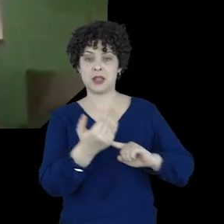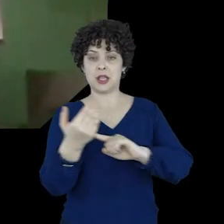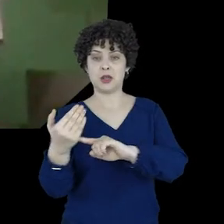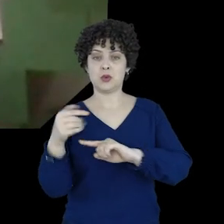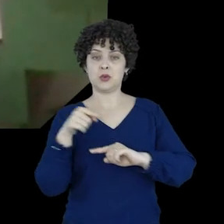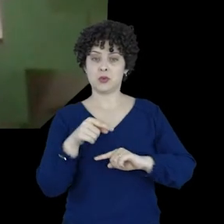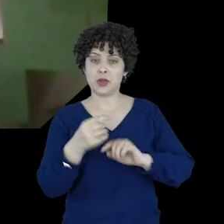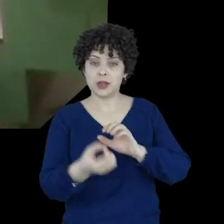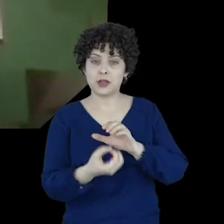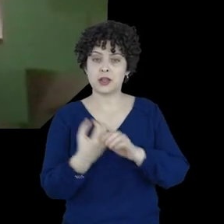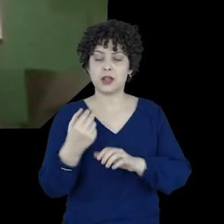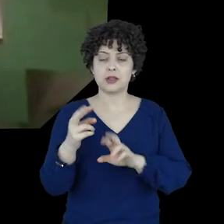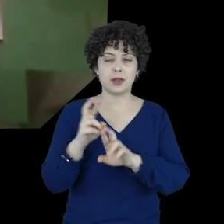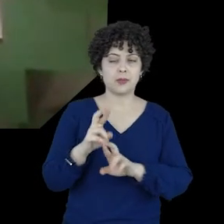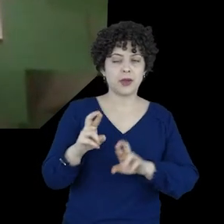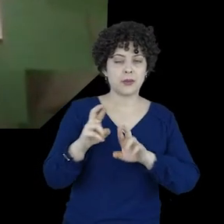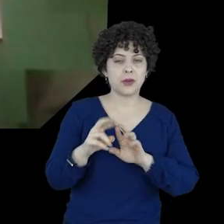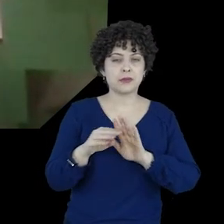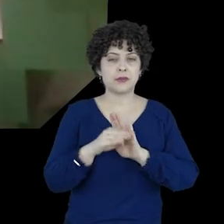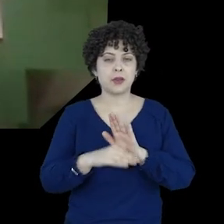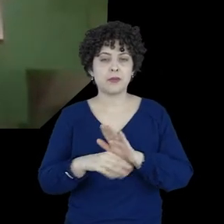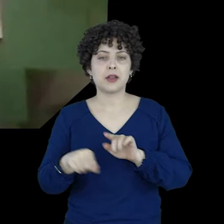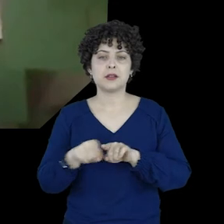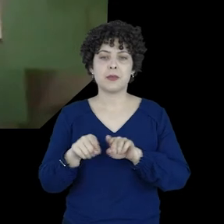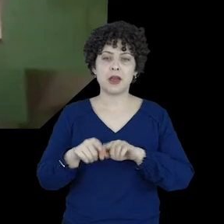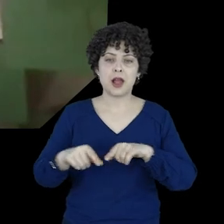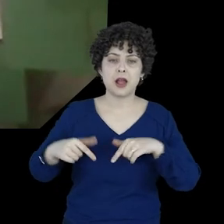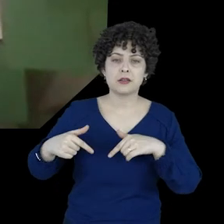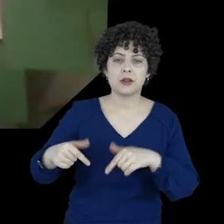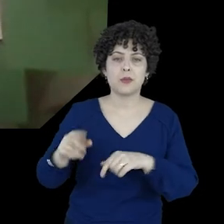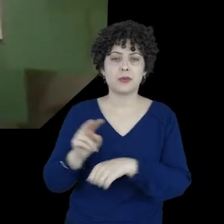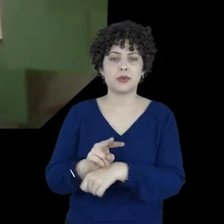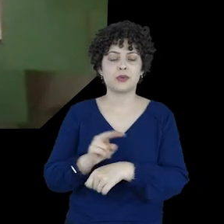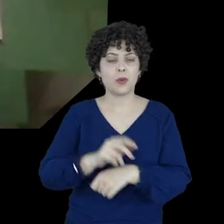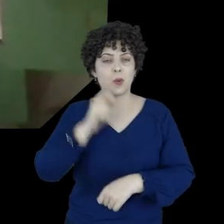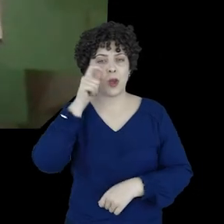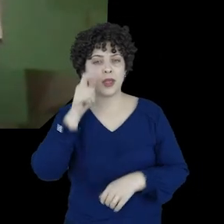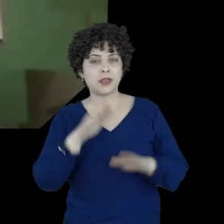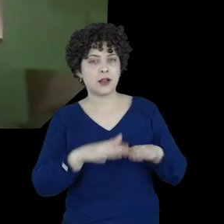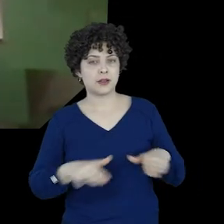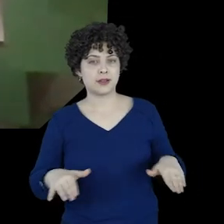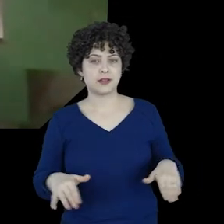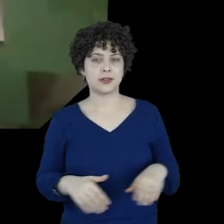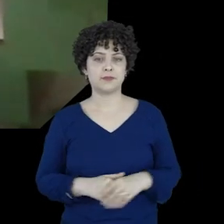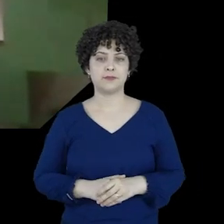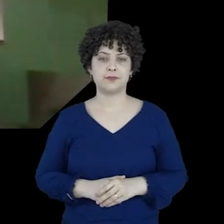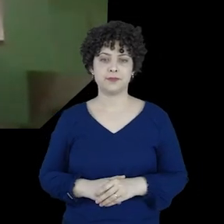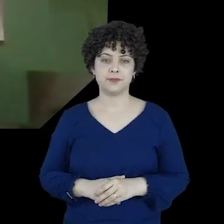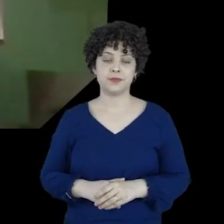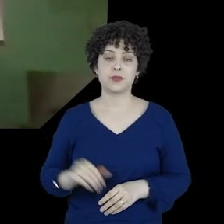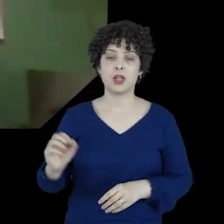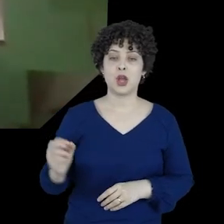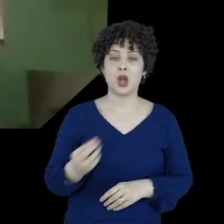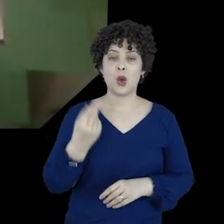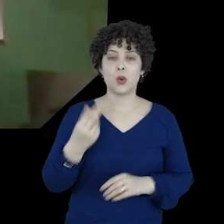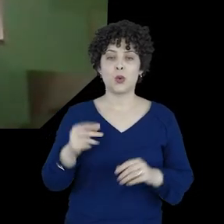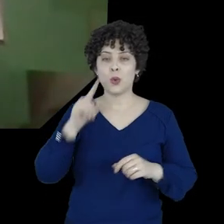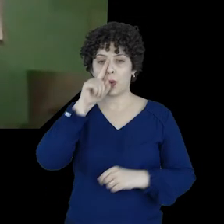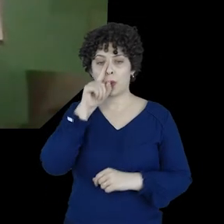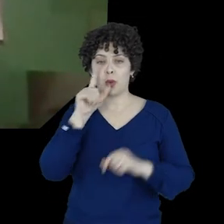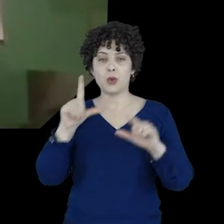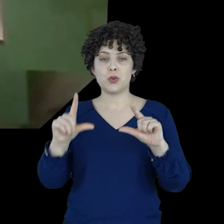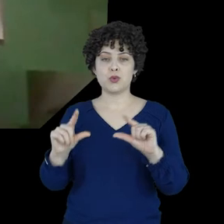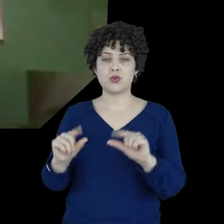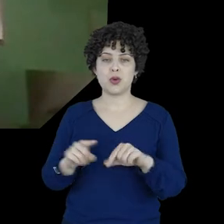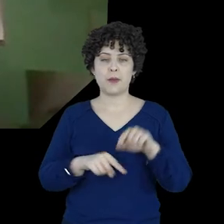tecnologia implementando medidas e intervenções para proteger o interesse das crianças ou para minimizar